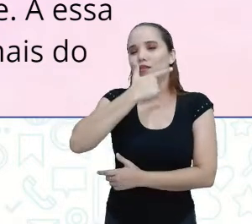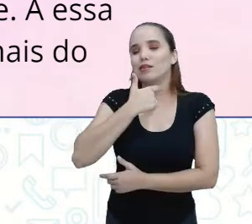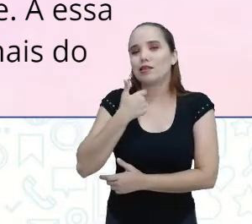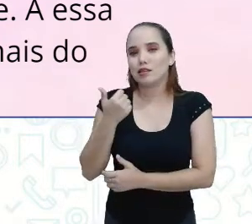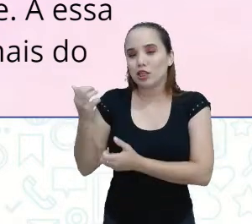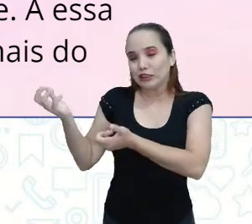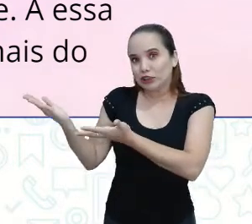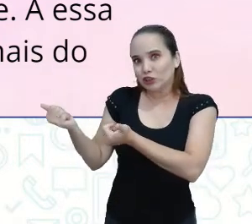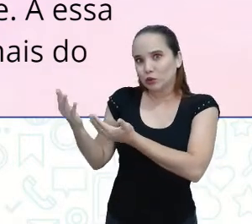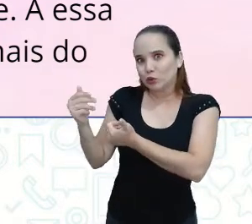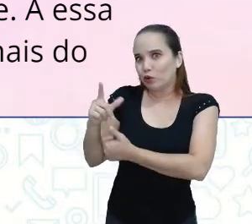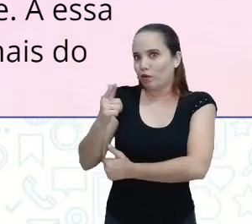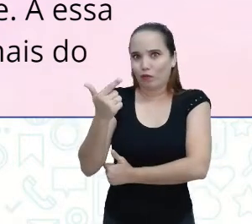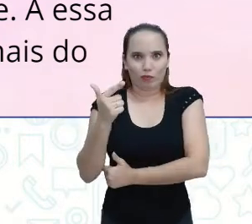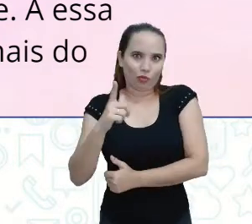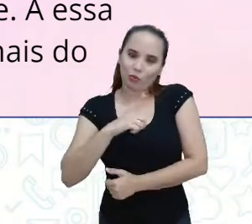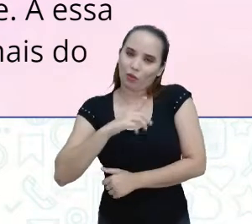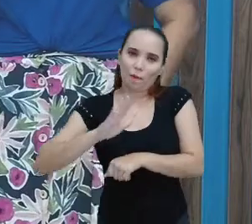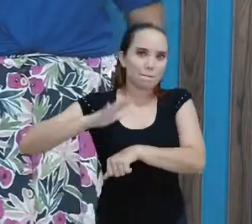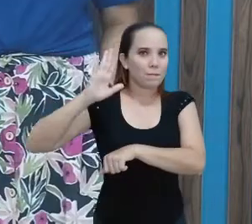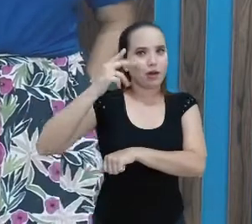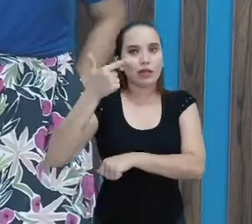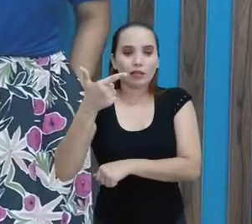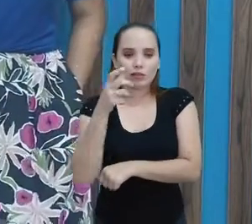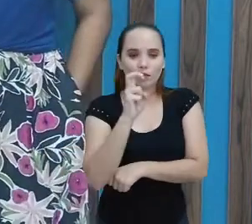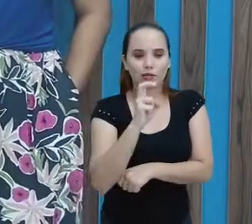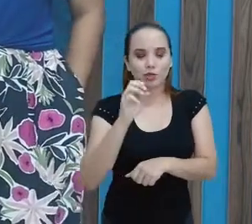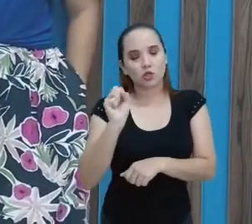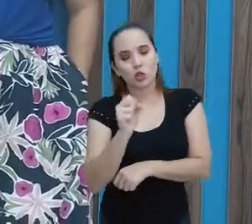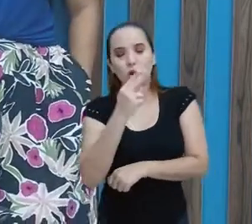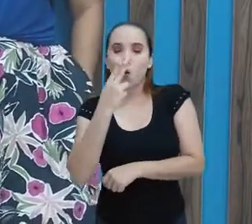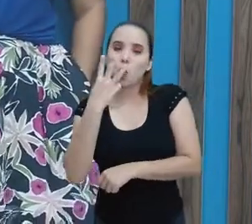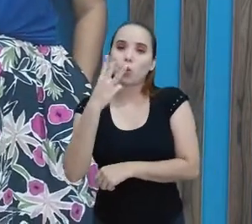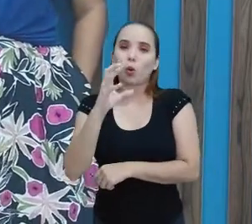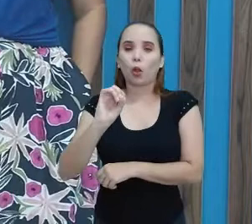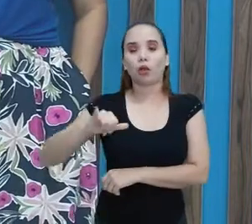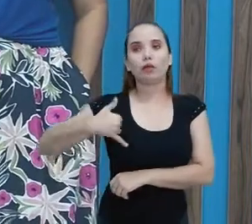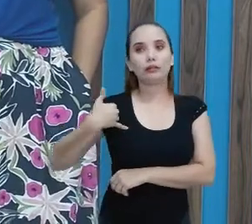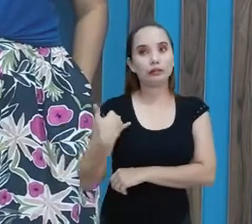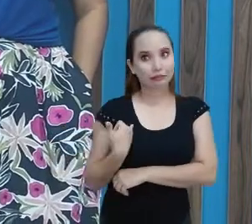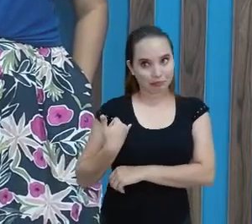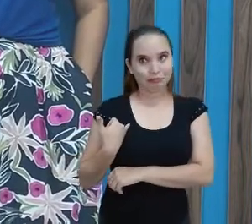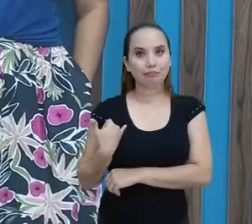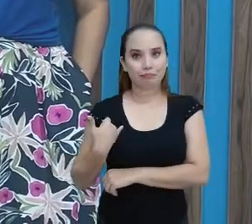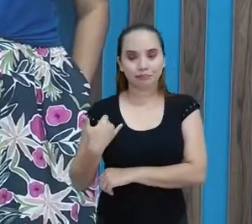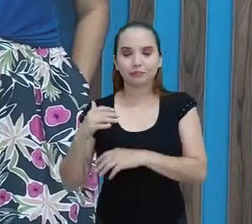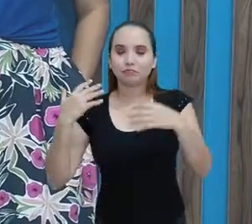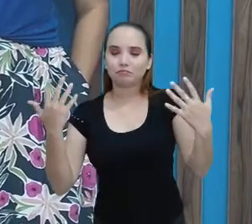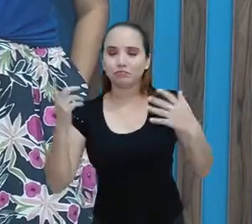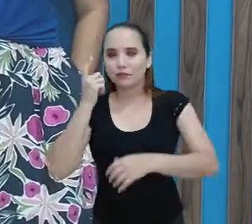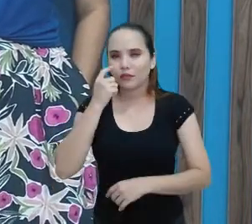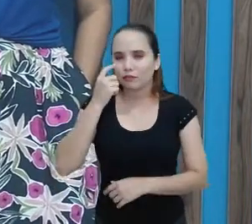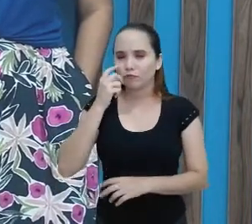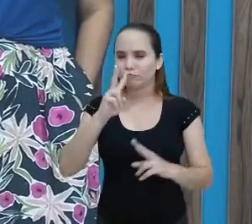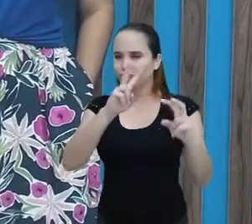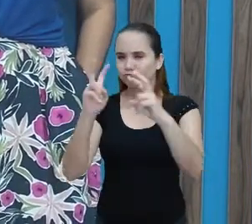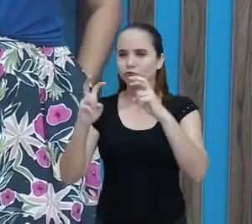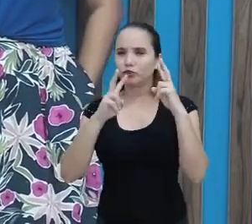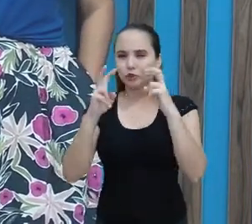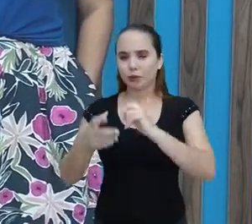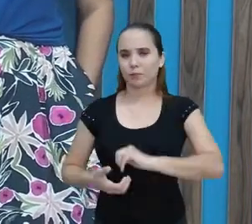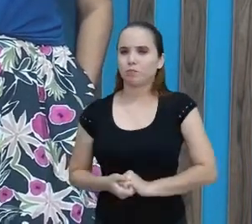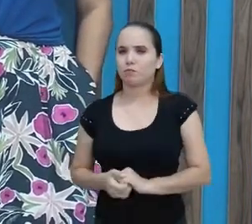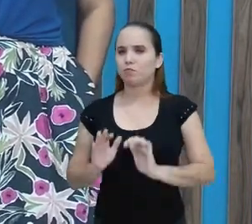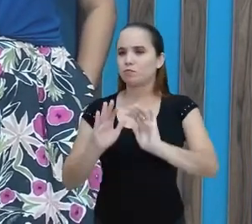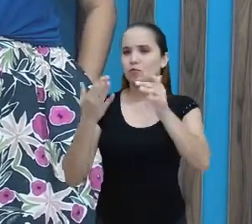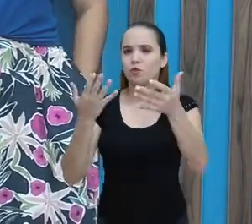que 25 ou 30 anos. Então, voltem aqui para mim. Qual dessas duas descrições, dessa imagem, A